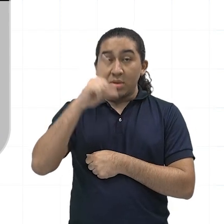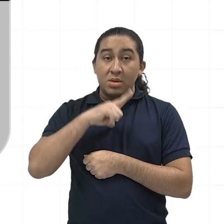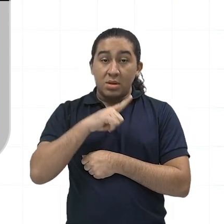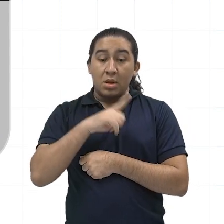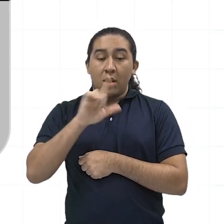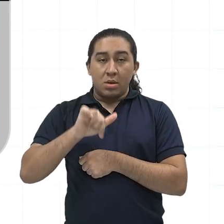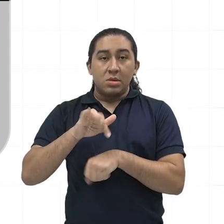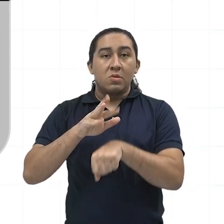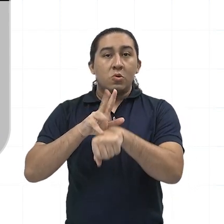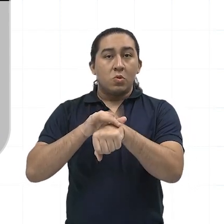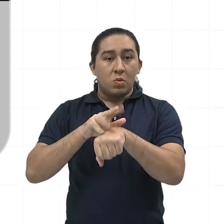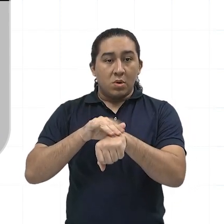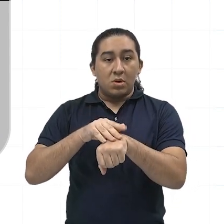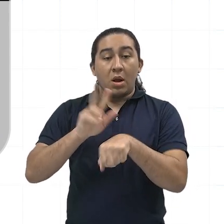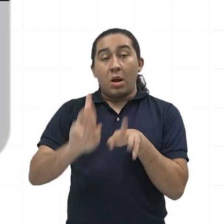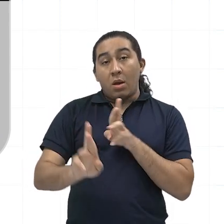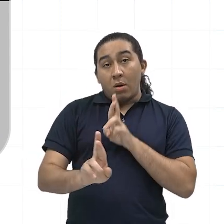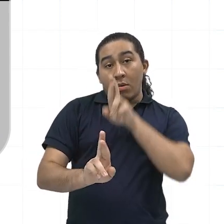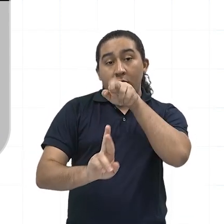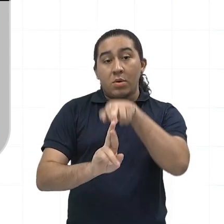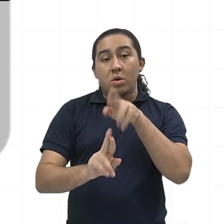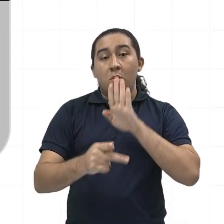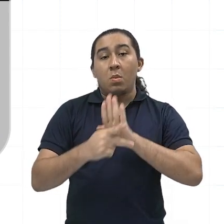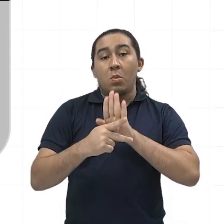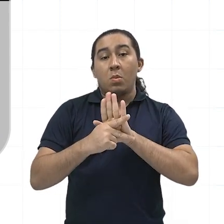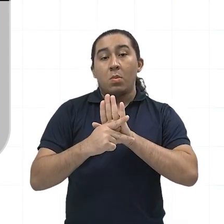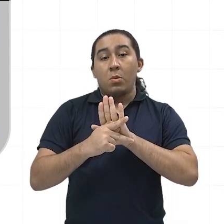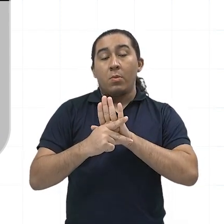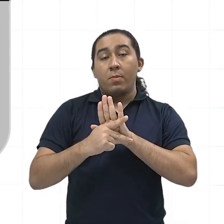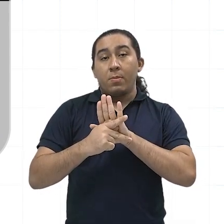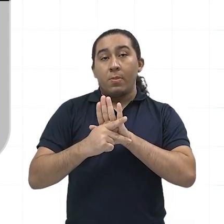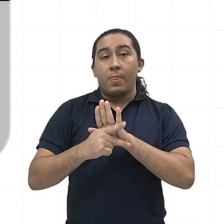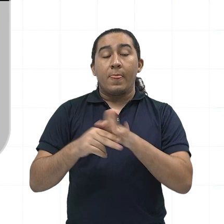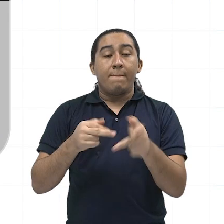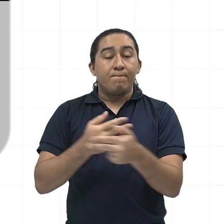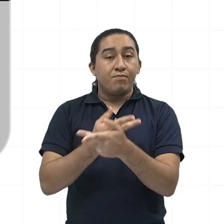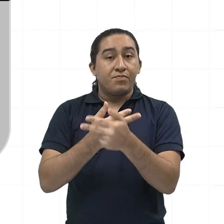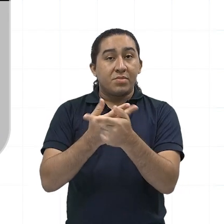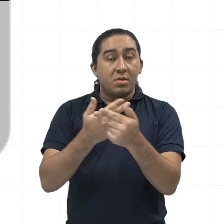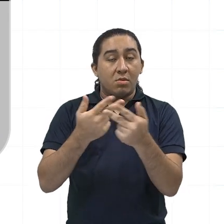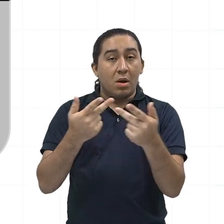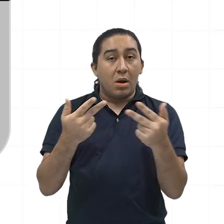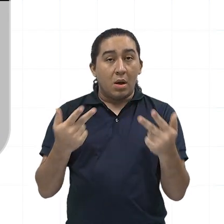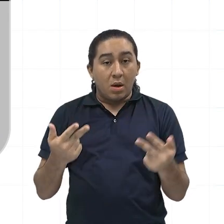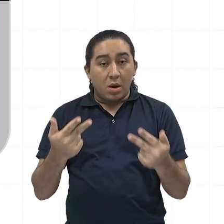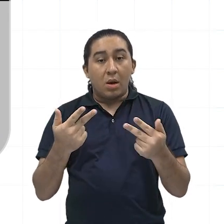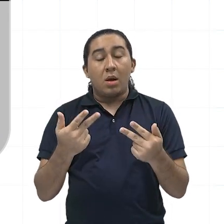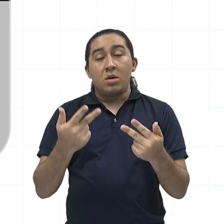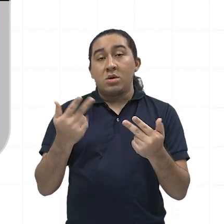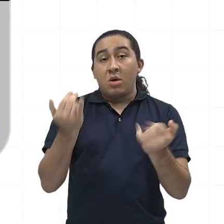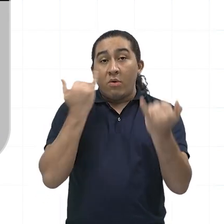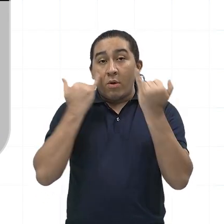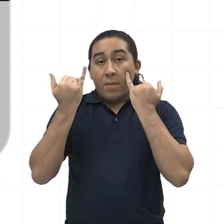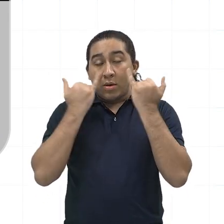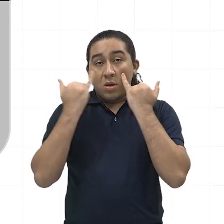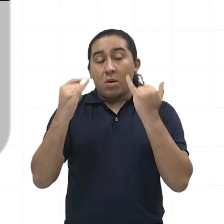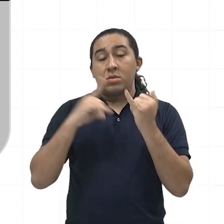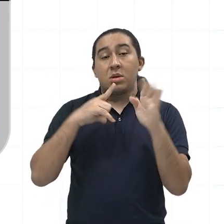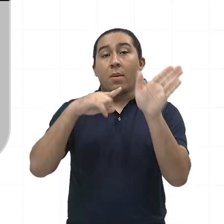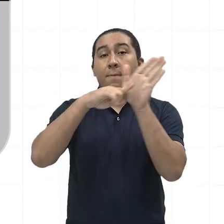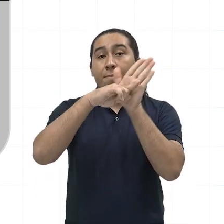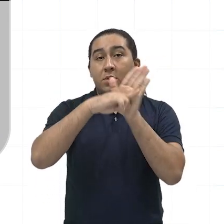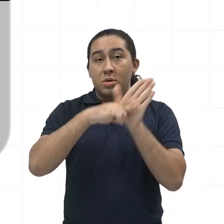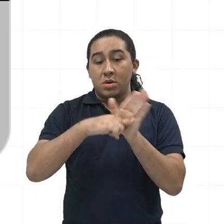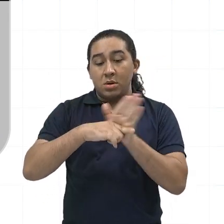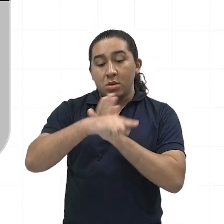contaminados em relação aos vários diagnósticos, levantamentos de dados que foram feitos aí